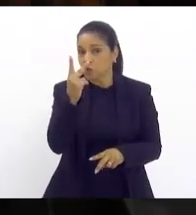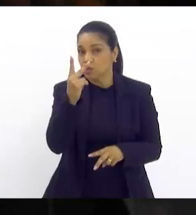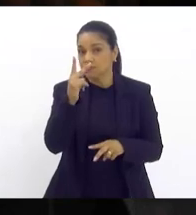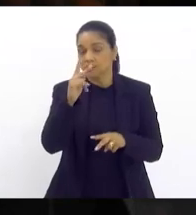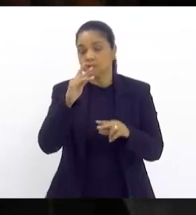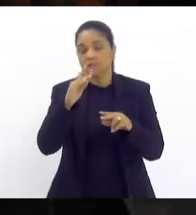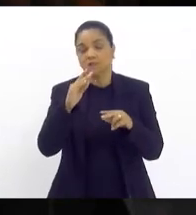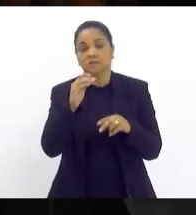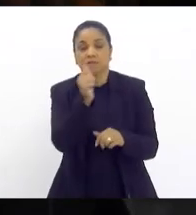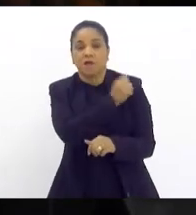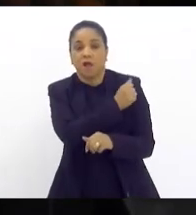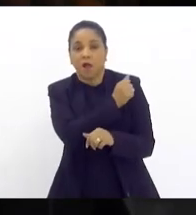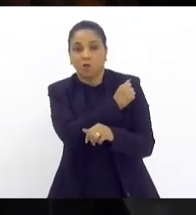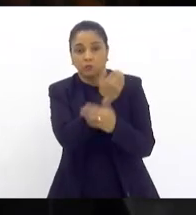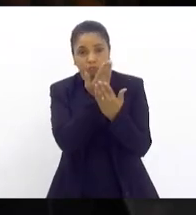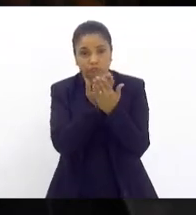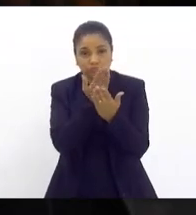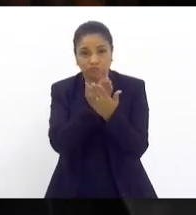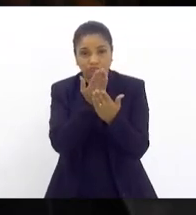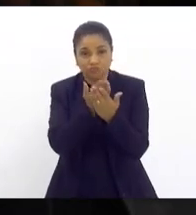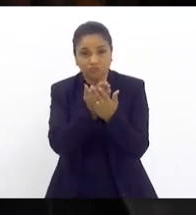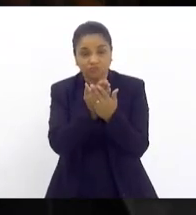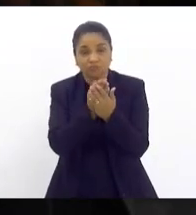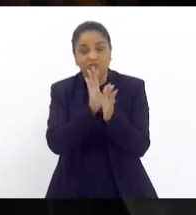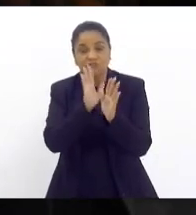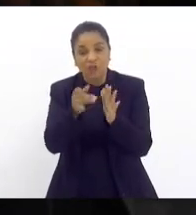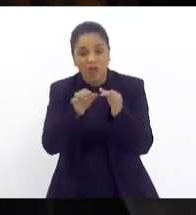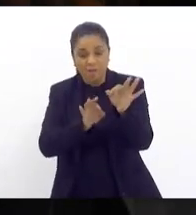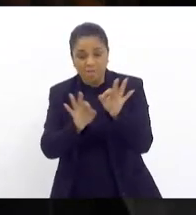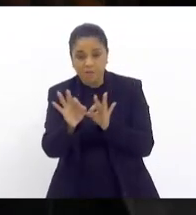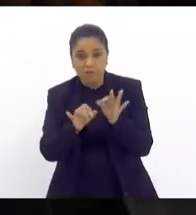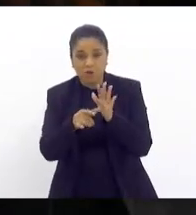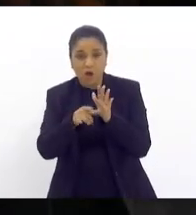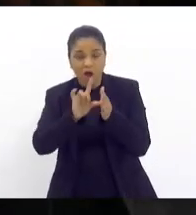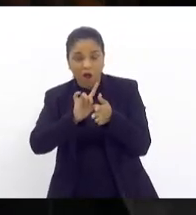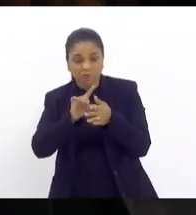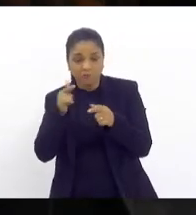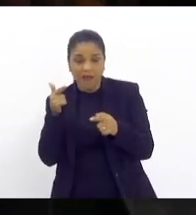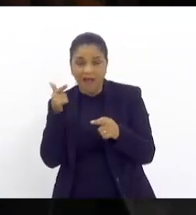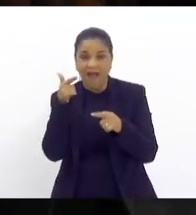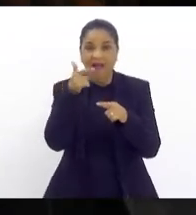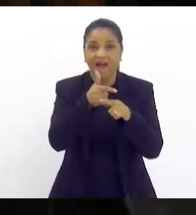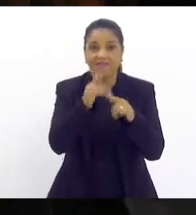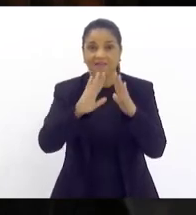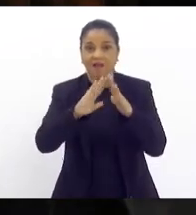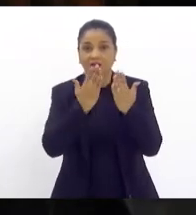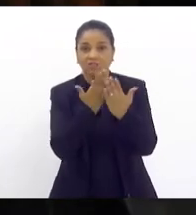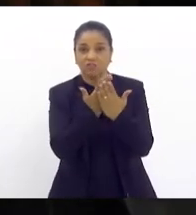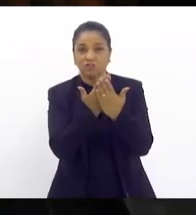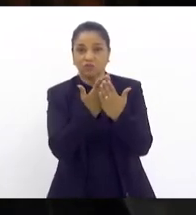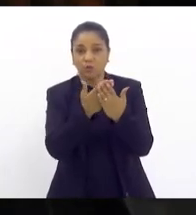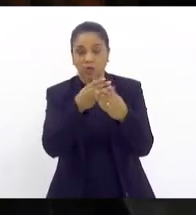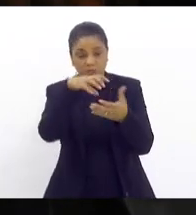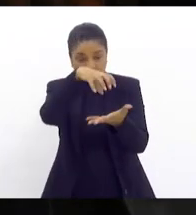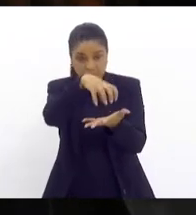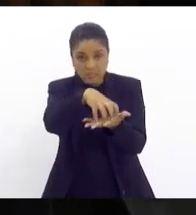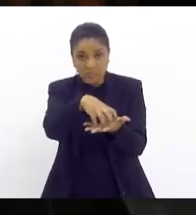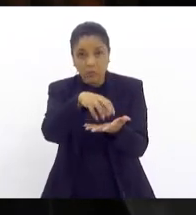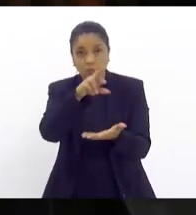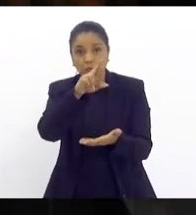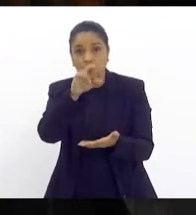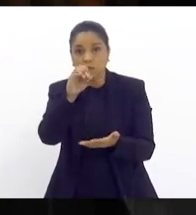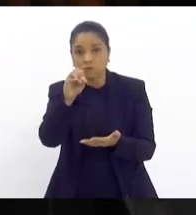com ataques planejados em escolas estaduais uma aqui no centro do Rio de Janeiro